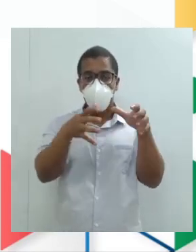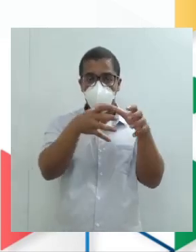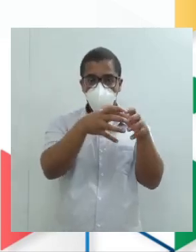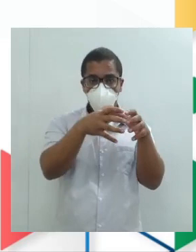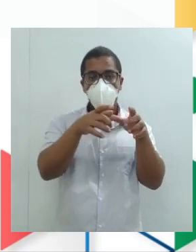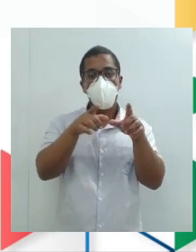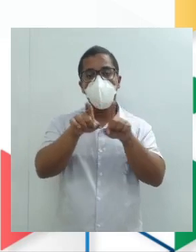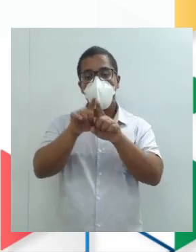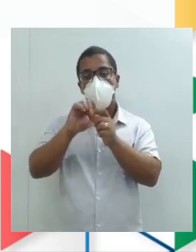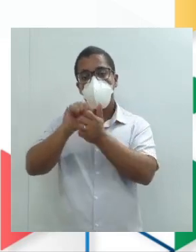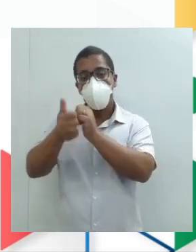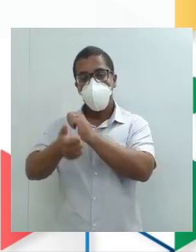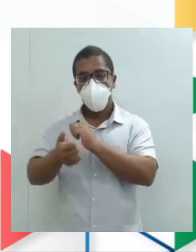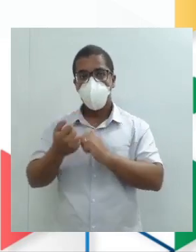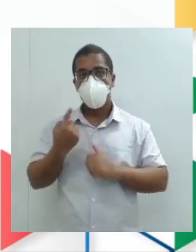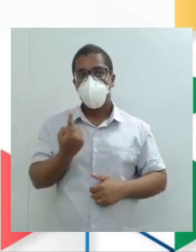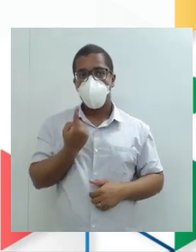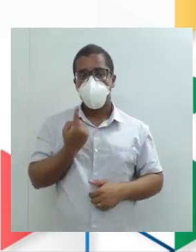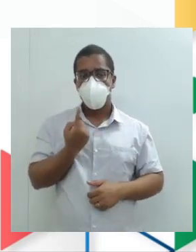coletivos e individuais.